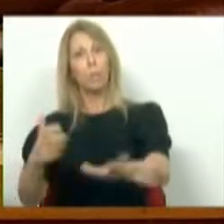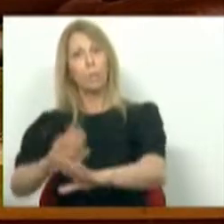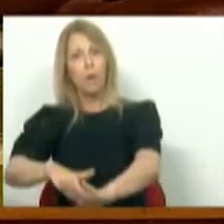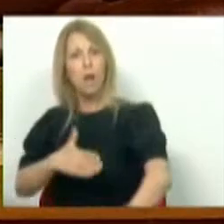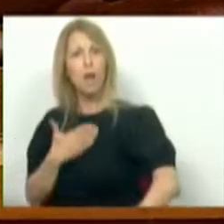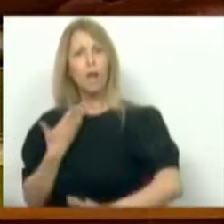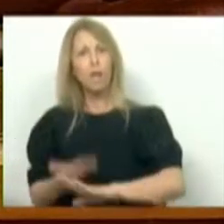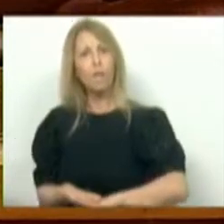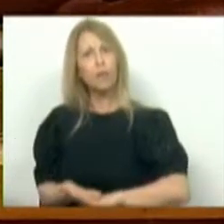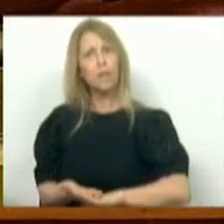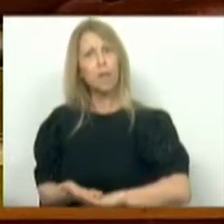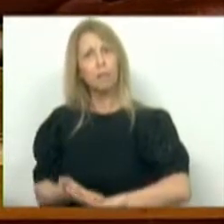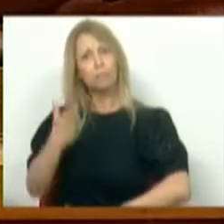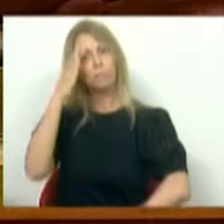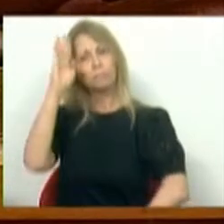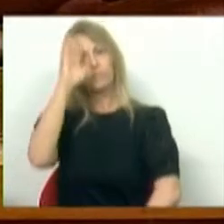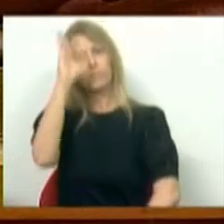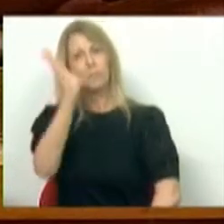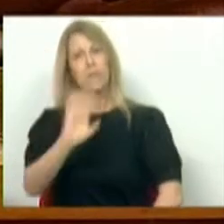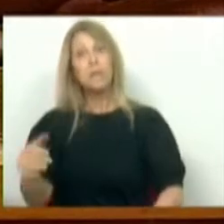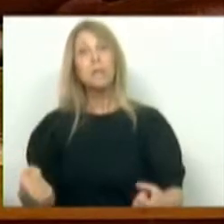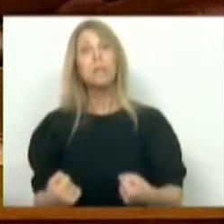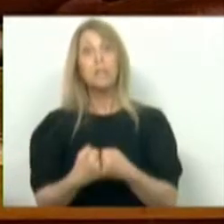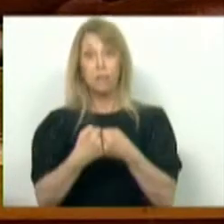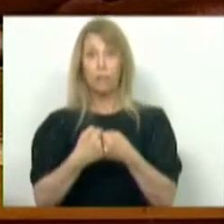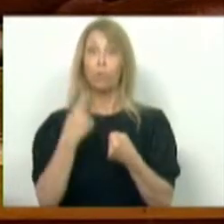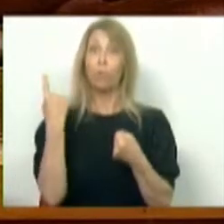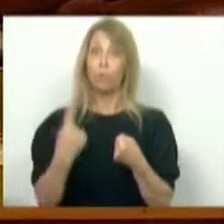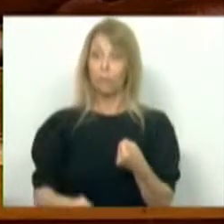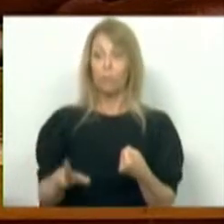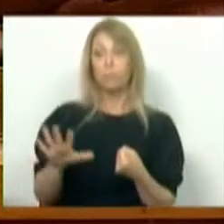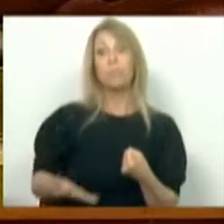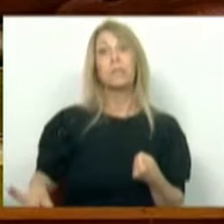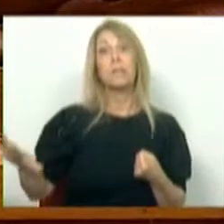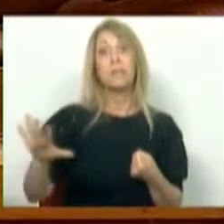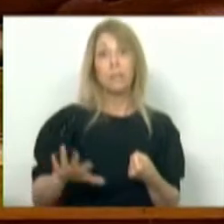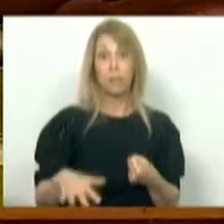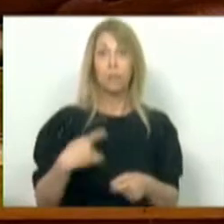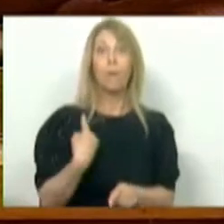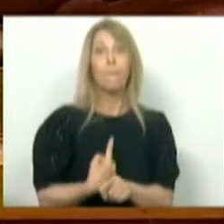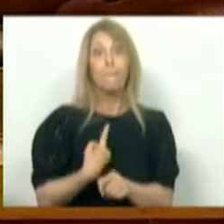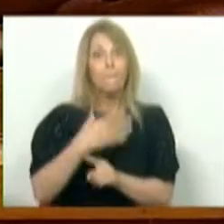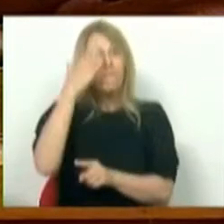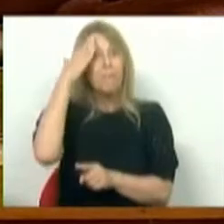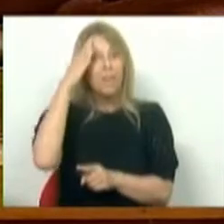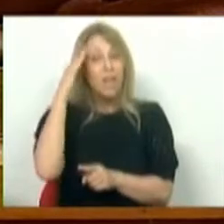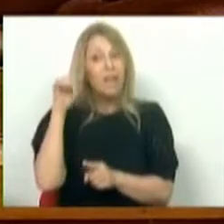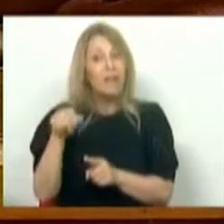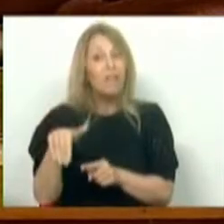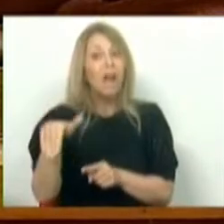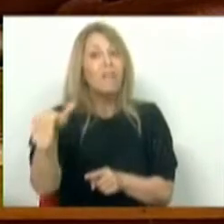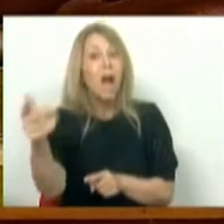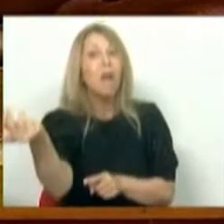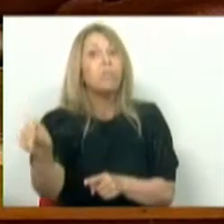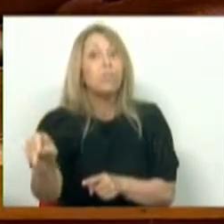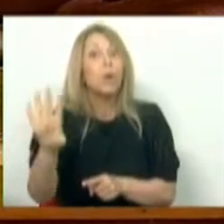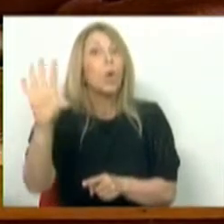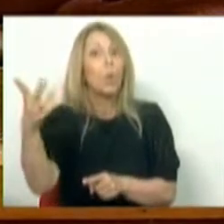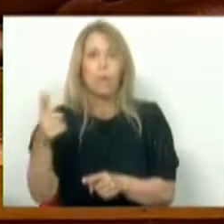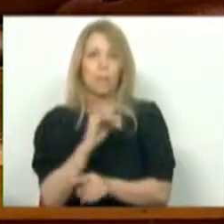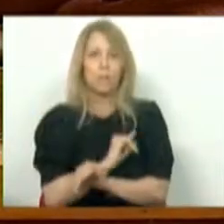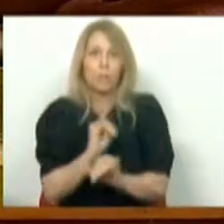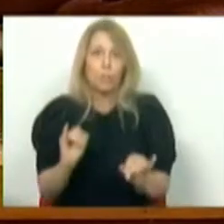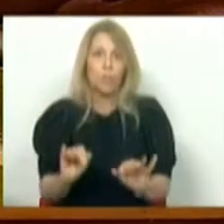reforçado, conscientes dos desafios com que lidamos numa conjuntura de ainda alguma imprevisibilidade. Mas são estes desafios que